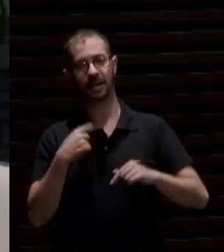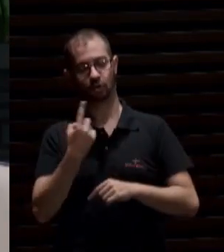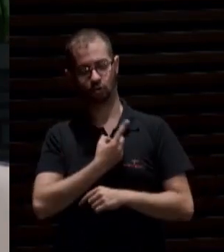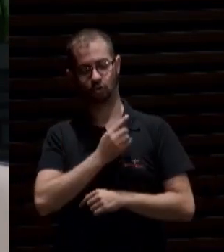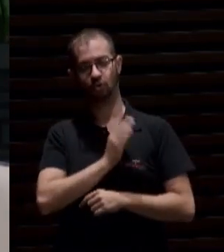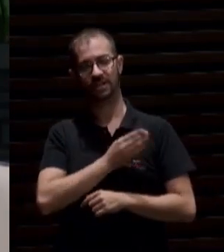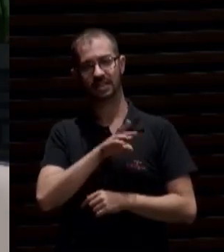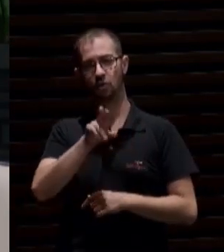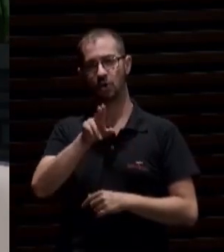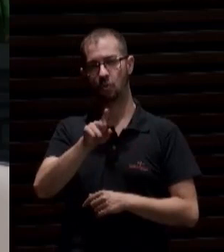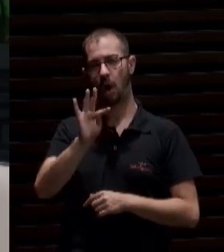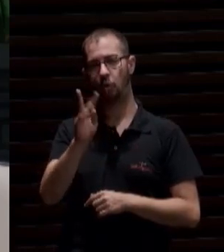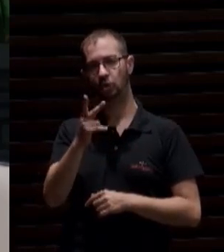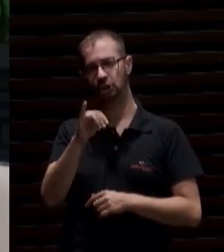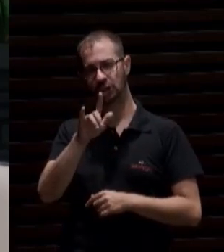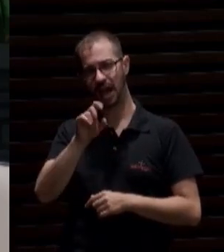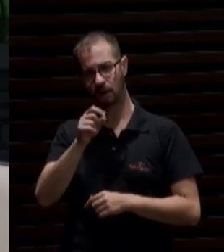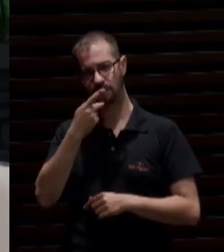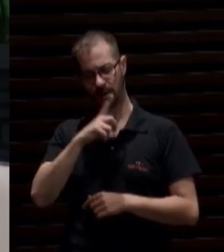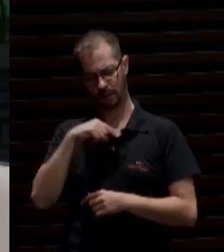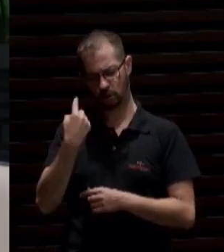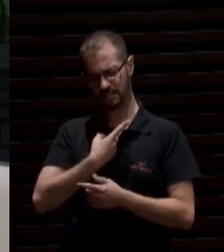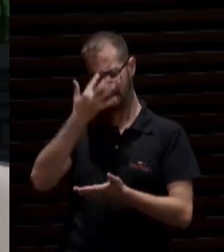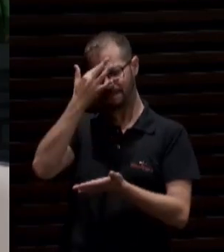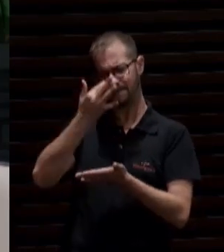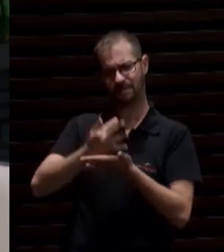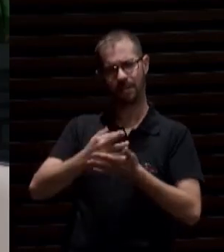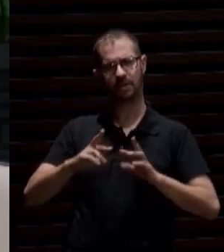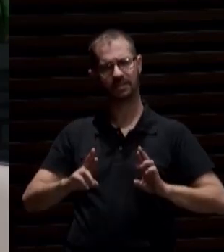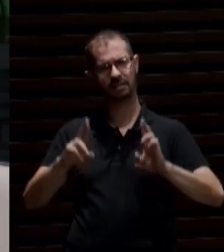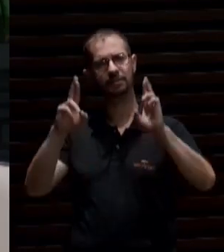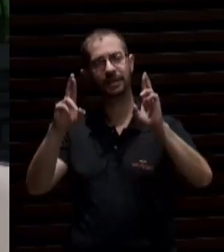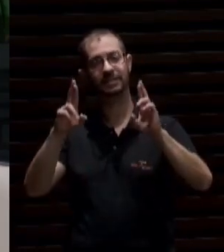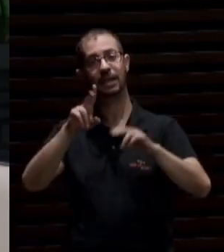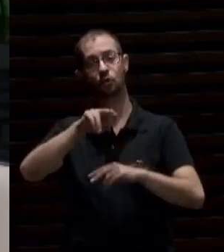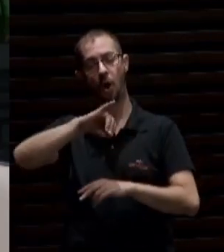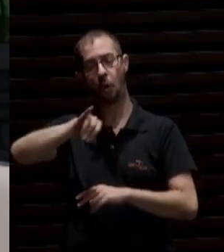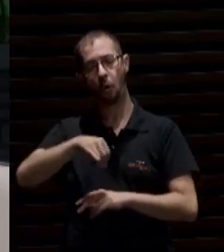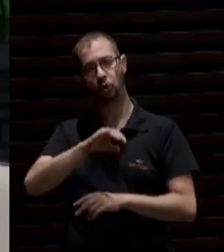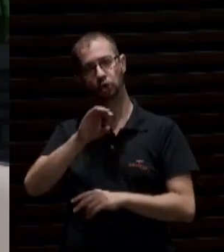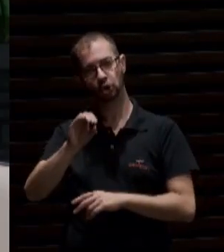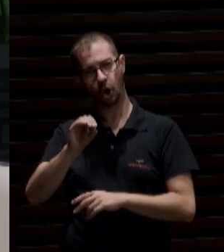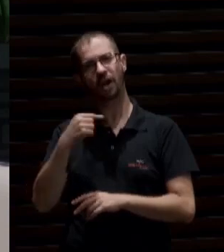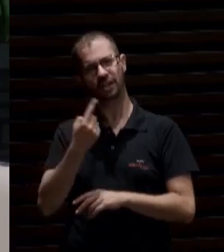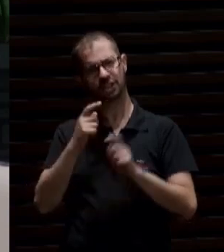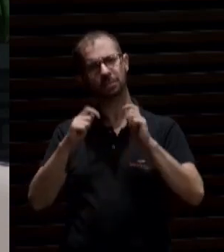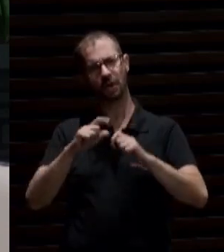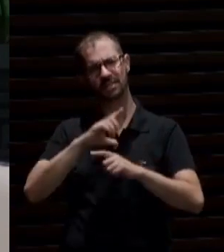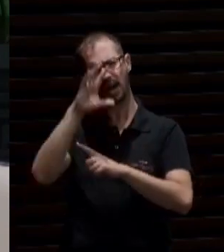Tiago, para que a nossa fé possa produzir perseverança, como diz em Jó, para que nós possamos aprender coisas valiosas que nós